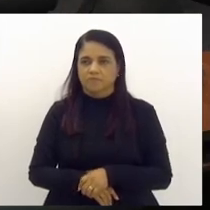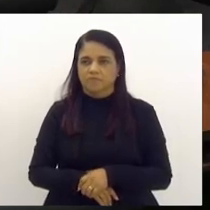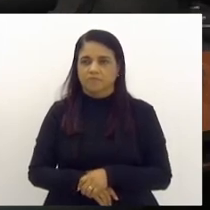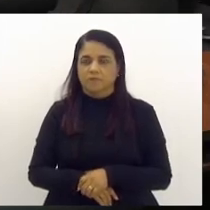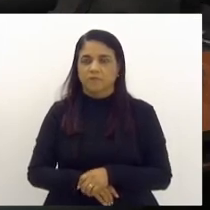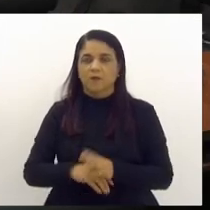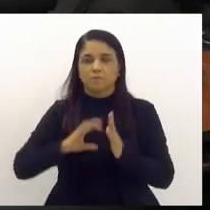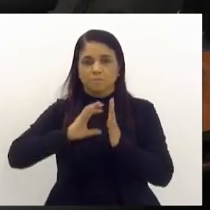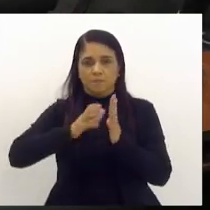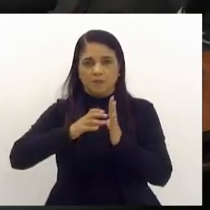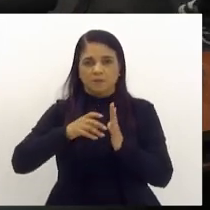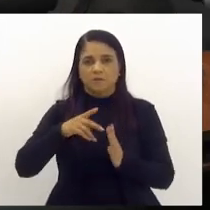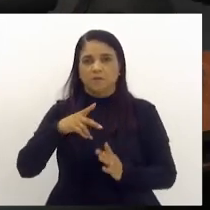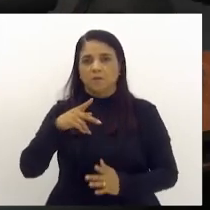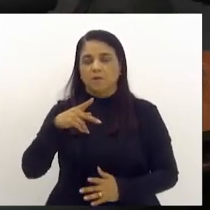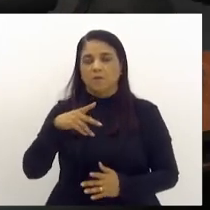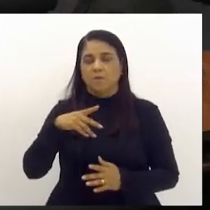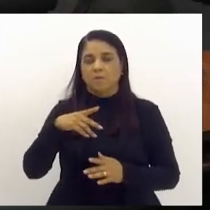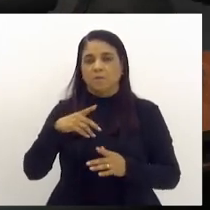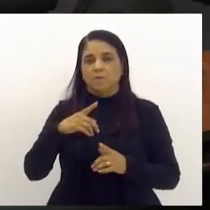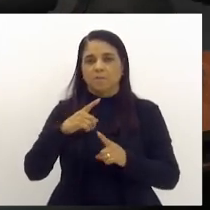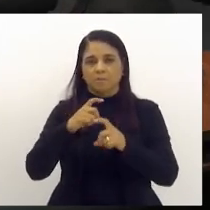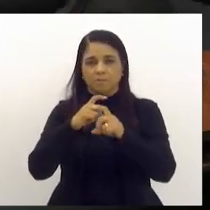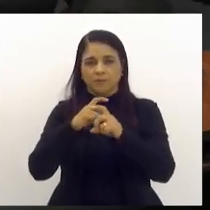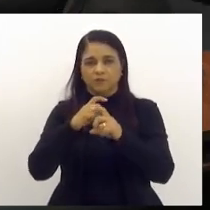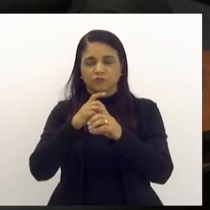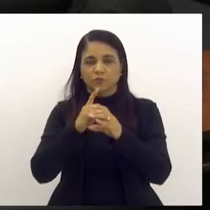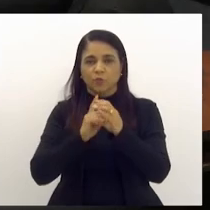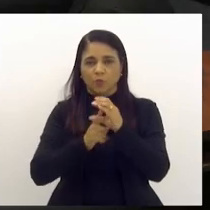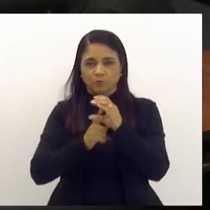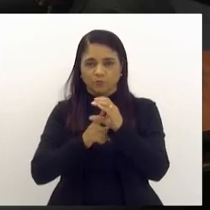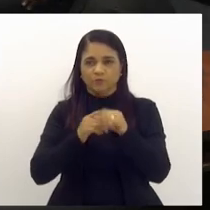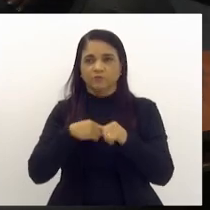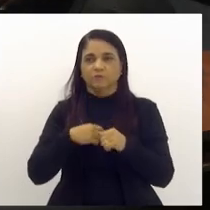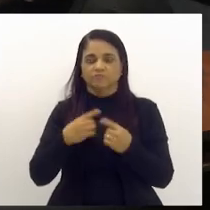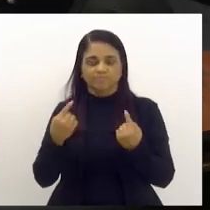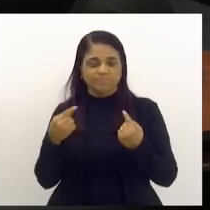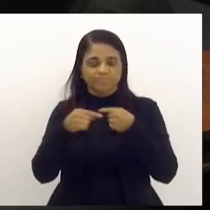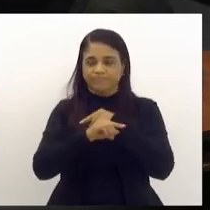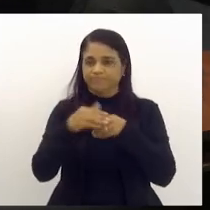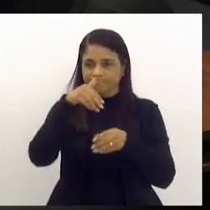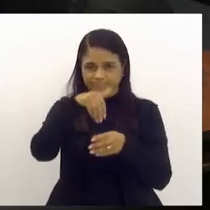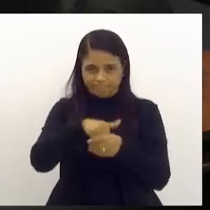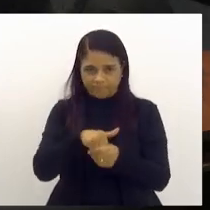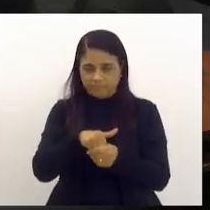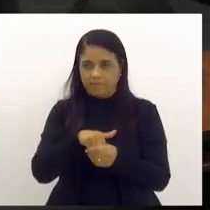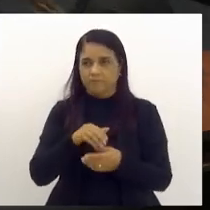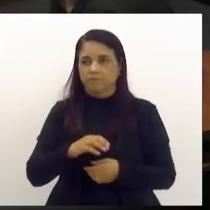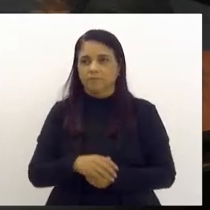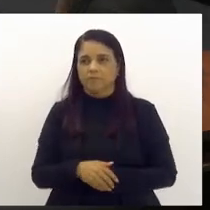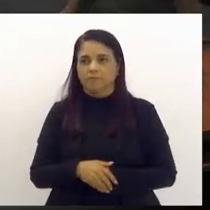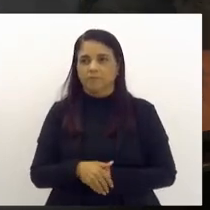Presidente, caminhar pela bancada do Partido Comunista do Brasil, voto contrário. Tá bem.